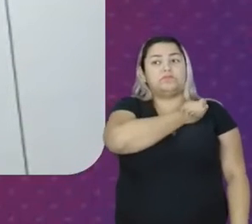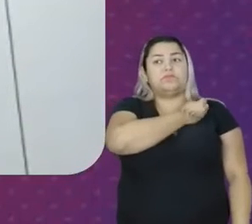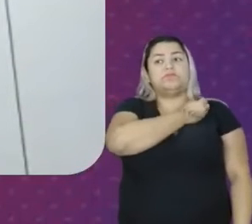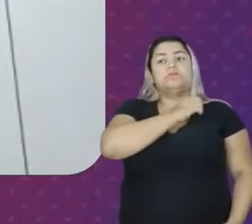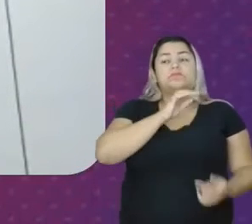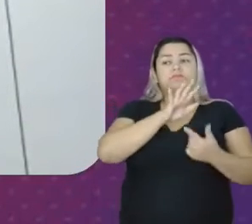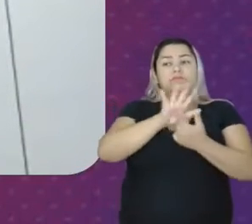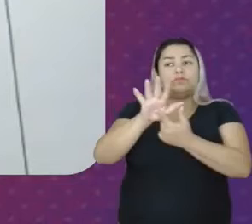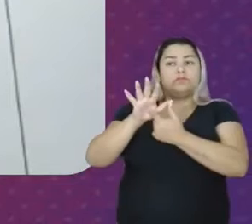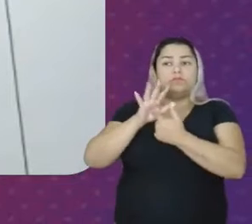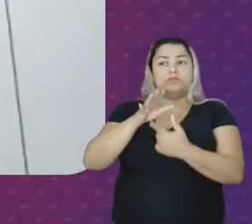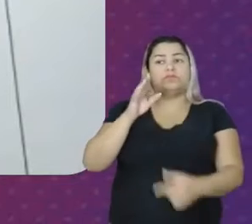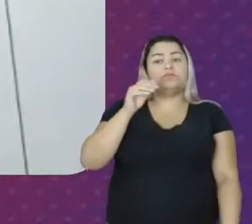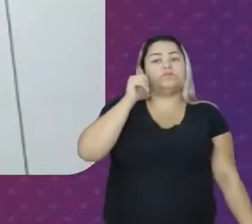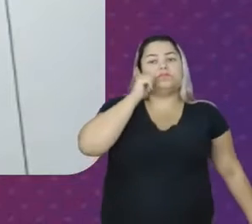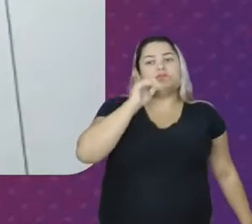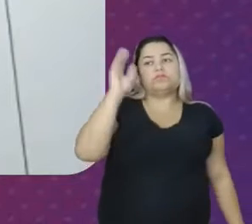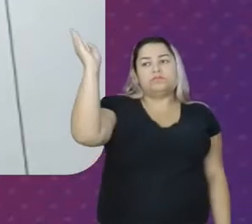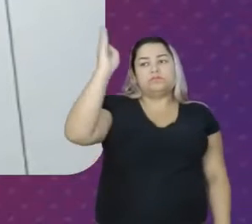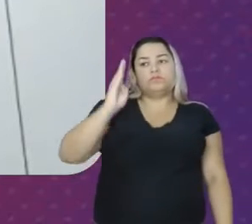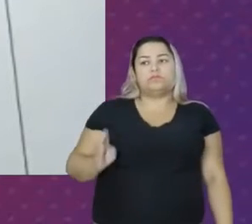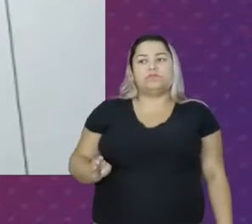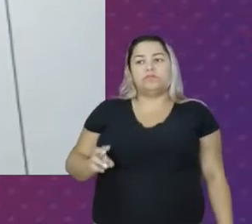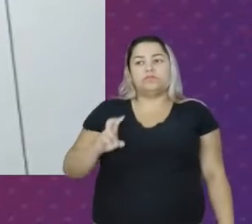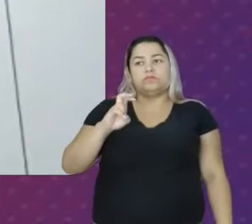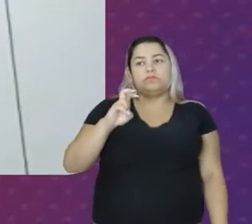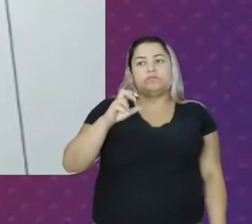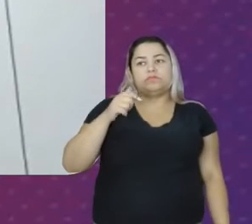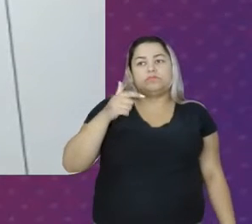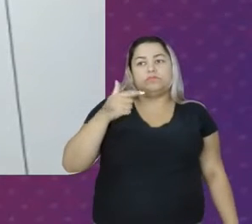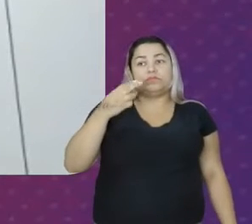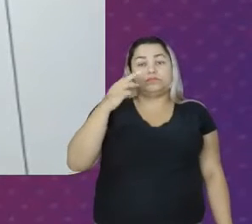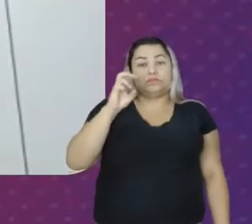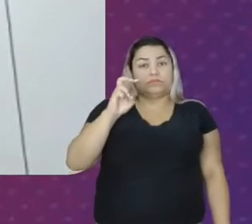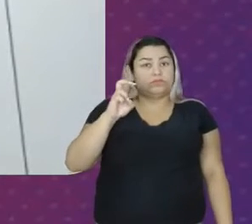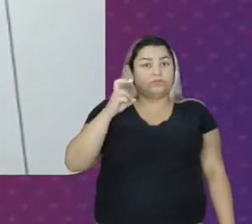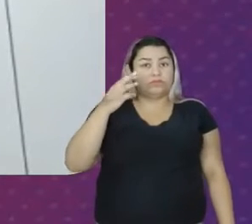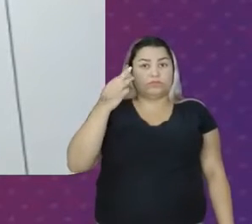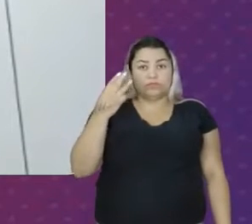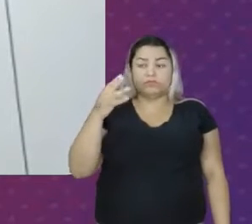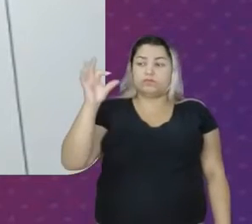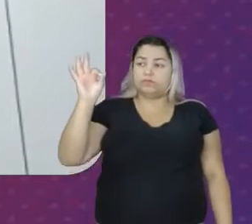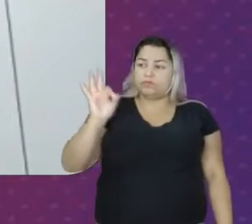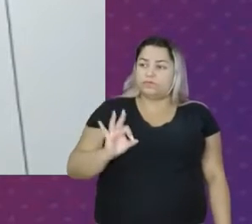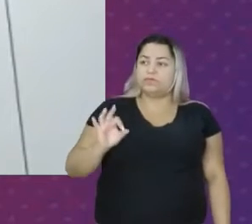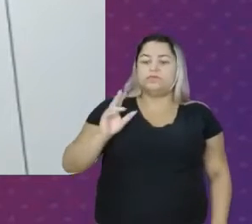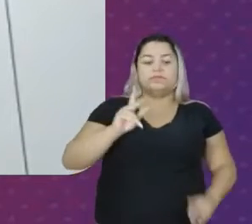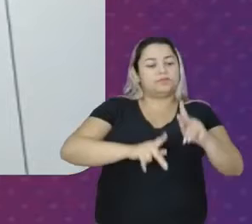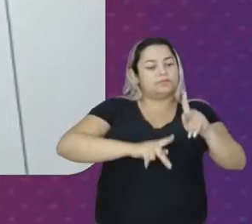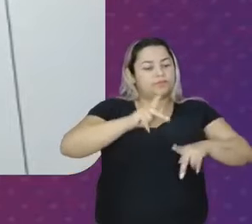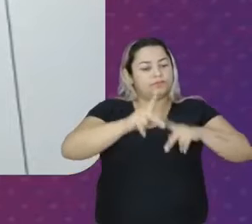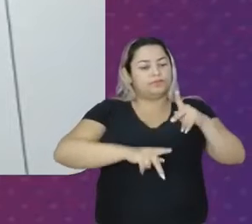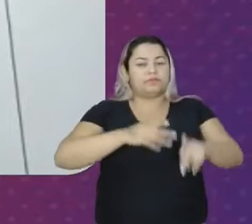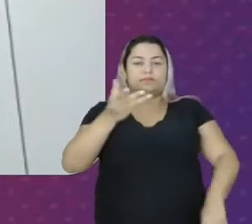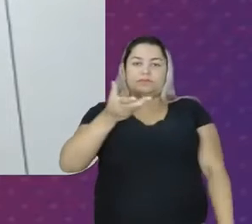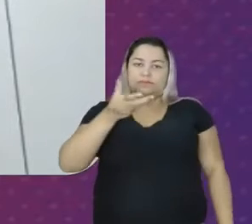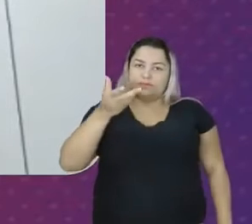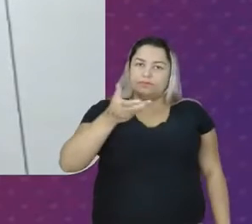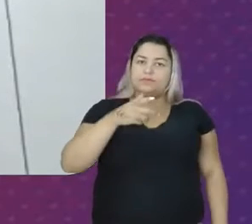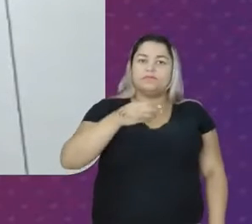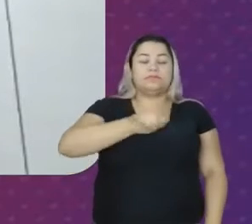de mulheres brasileiras, né? Nós somos 52, quase 53% da população, e o que a gente quer é ter